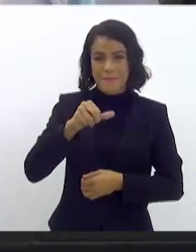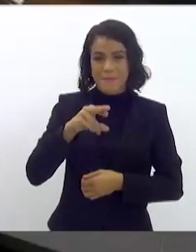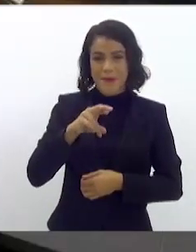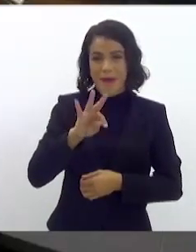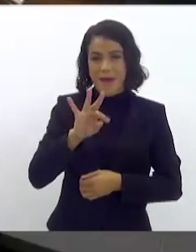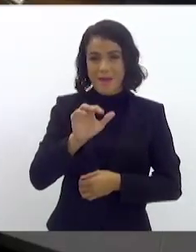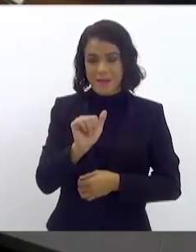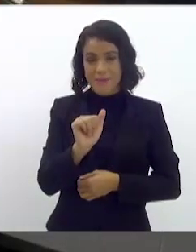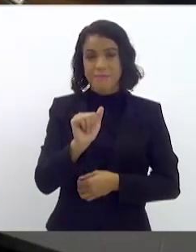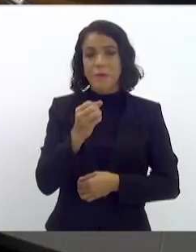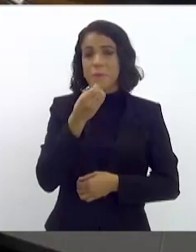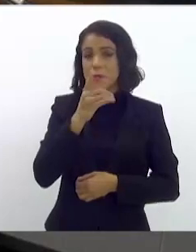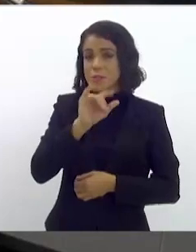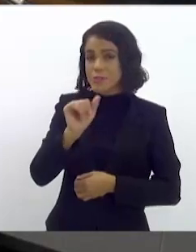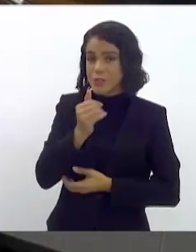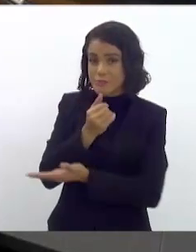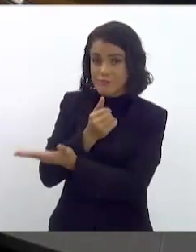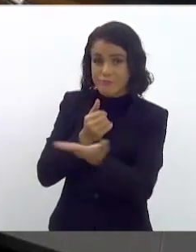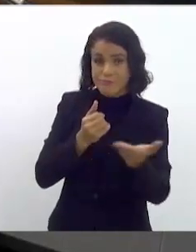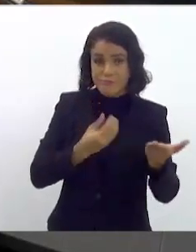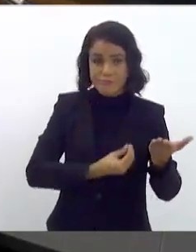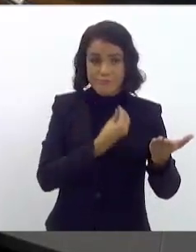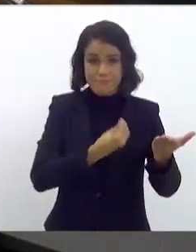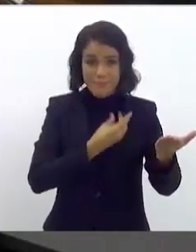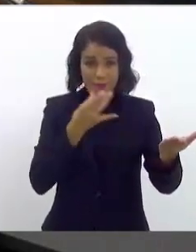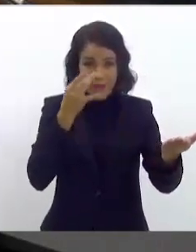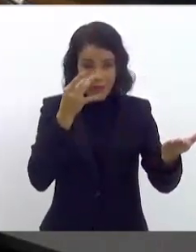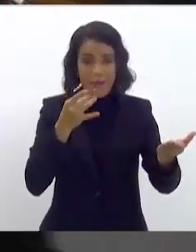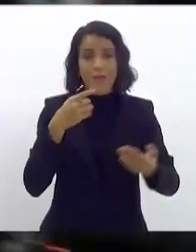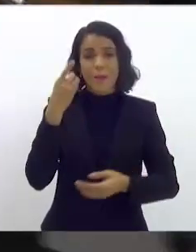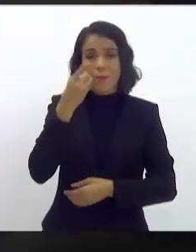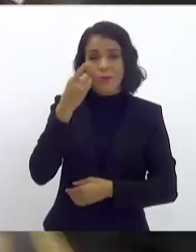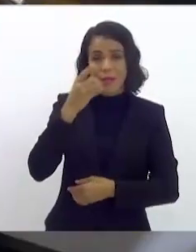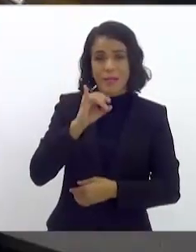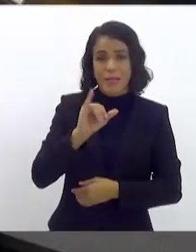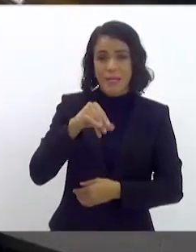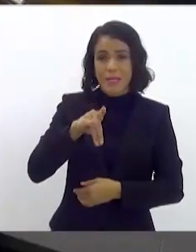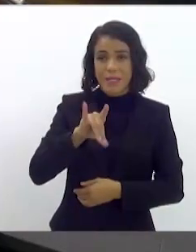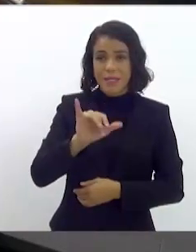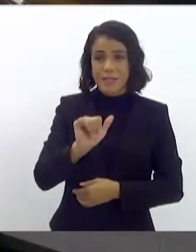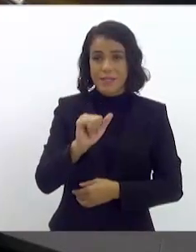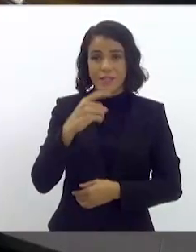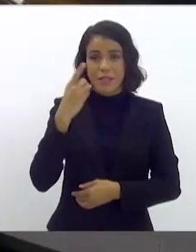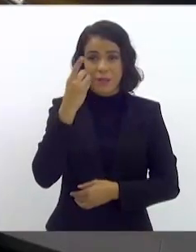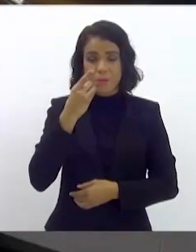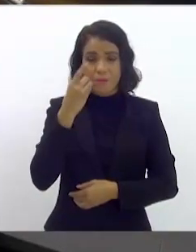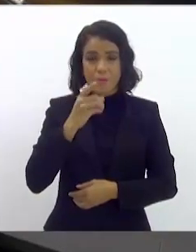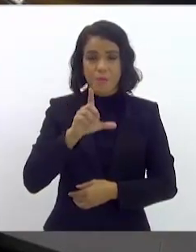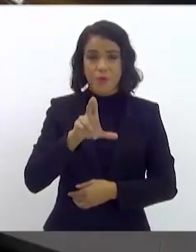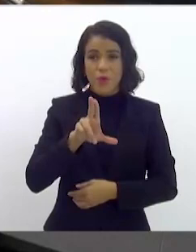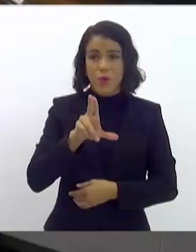dia a todos os presentes, a deputada Índia, deputado Luiz Paulo.